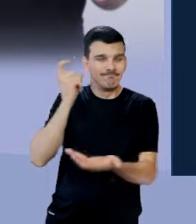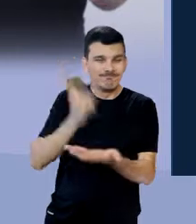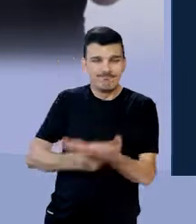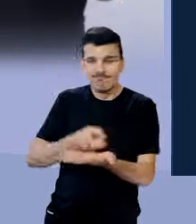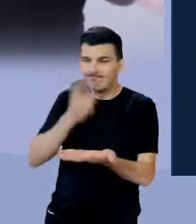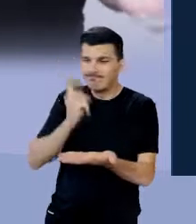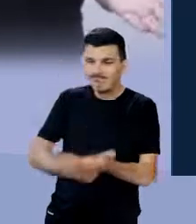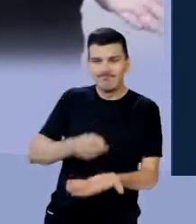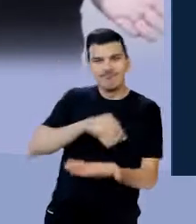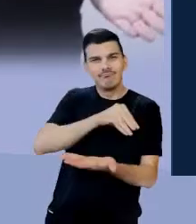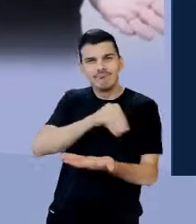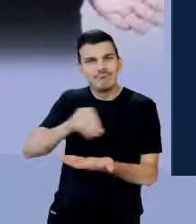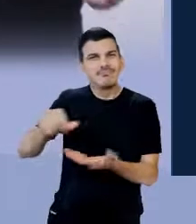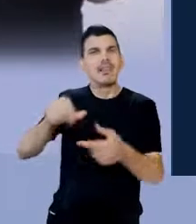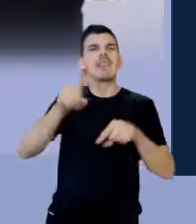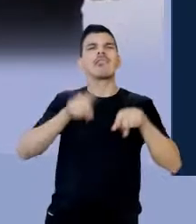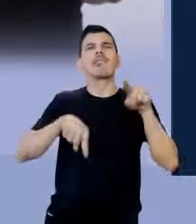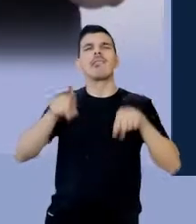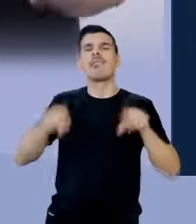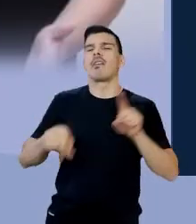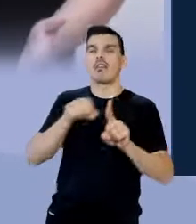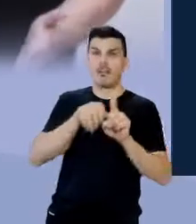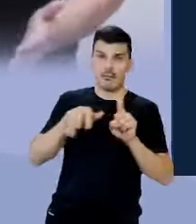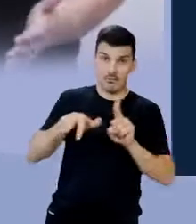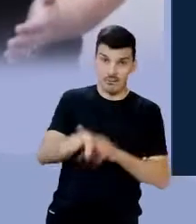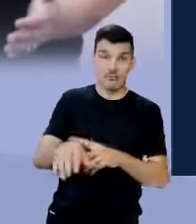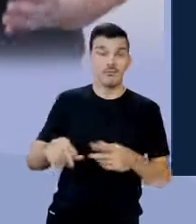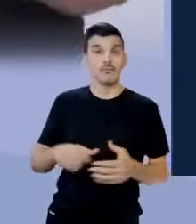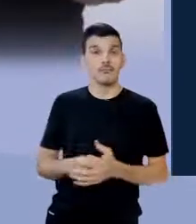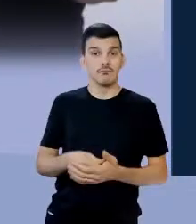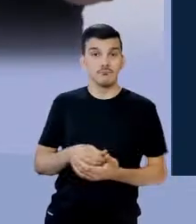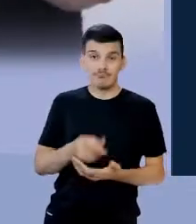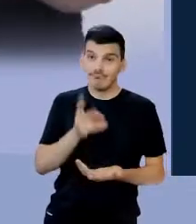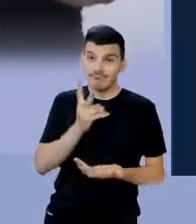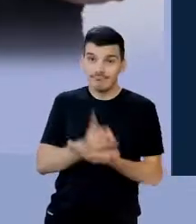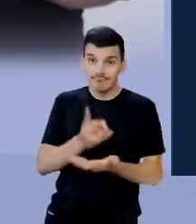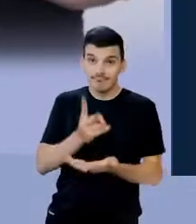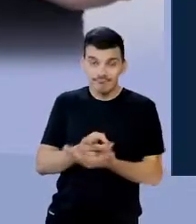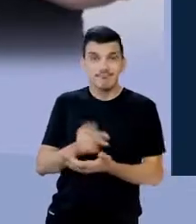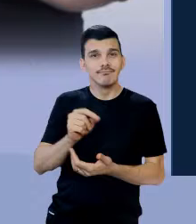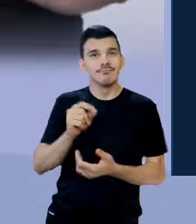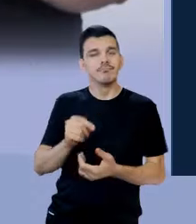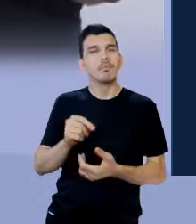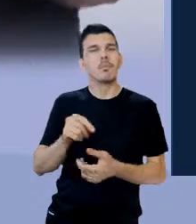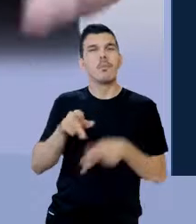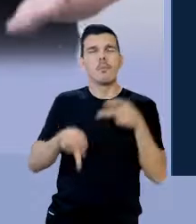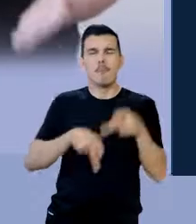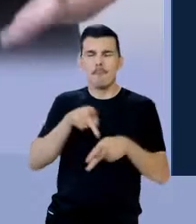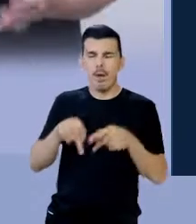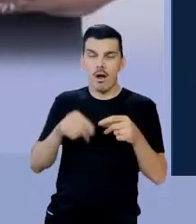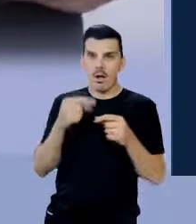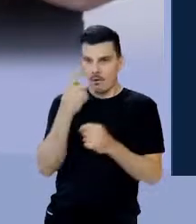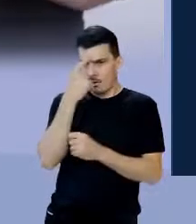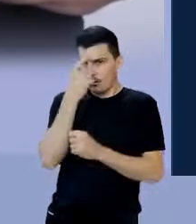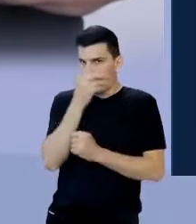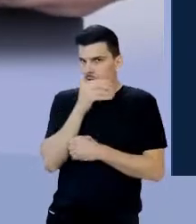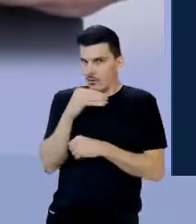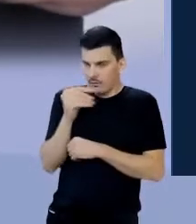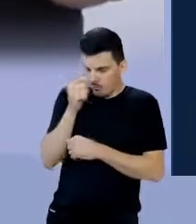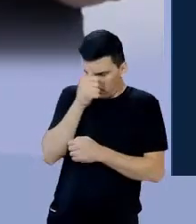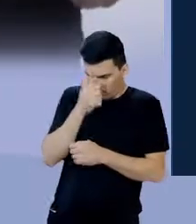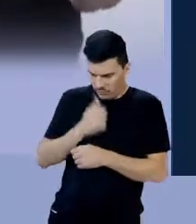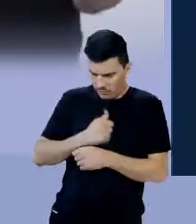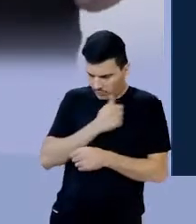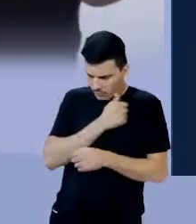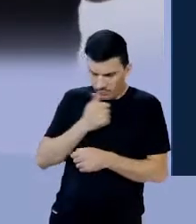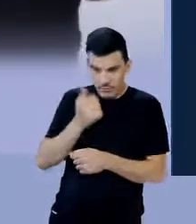ambiente tinha, as desigualdades sociais, ainda havia um povo profundamente supersticioso